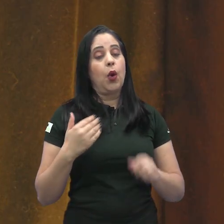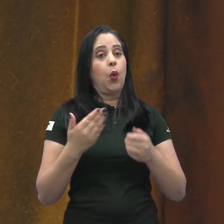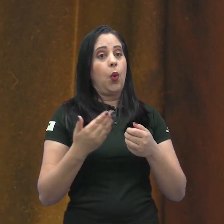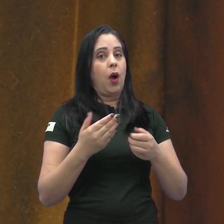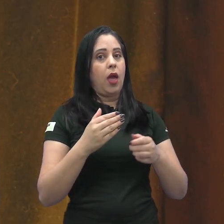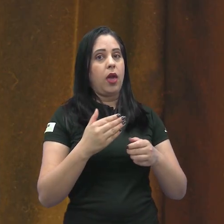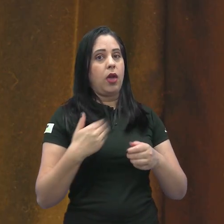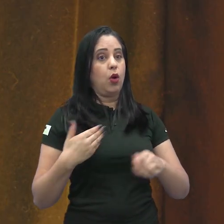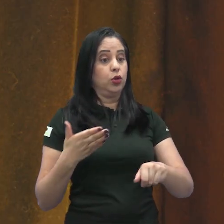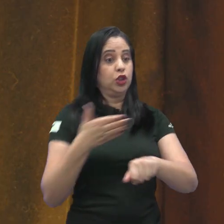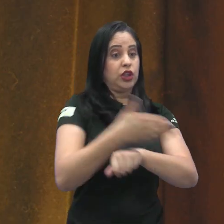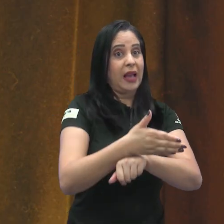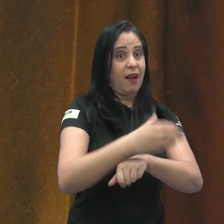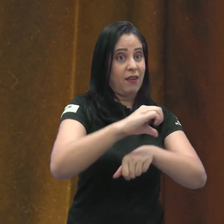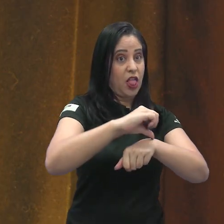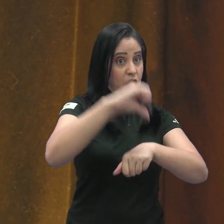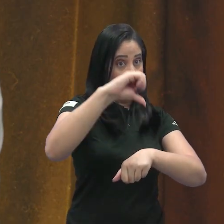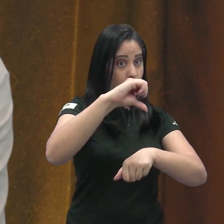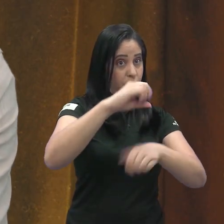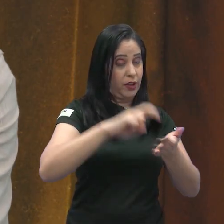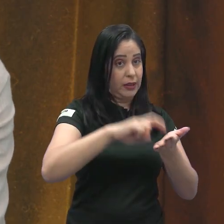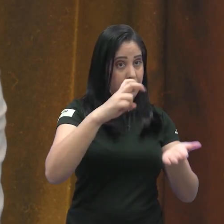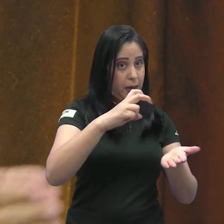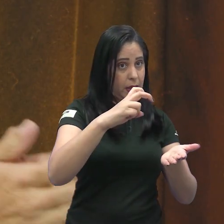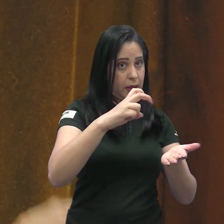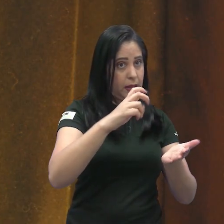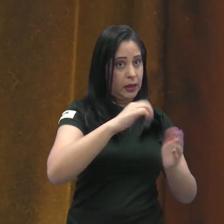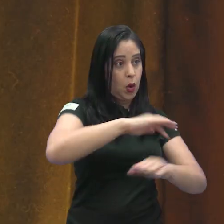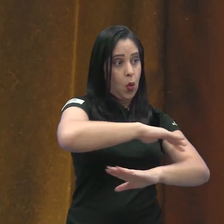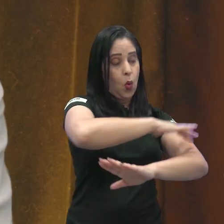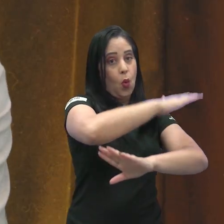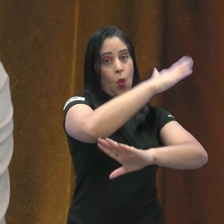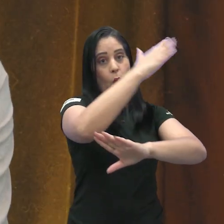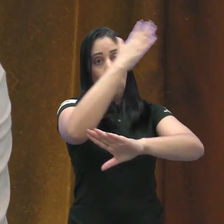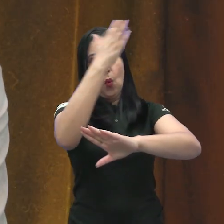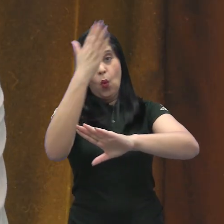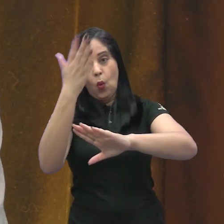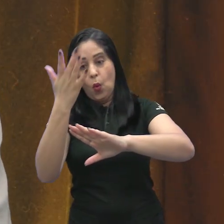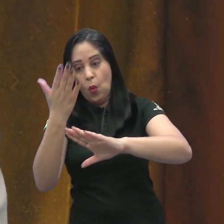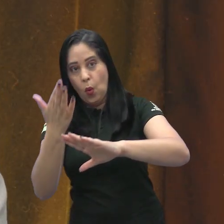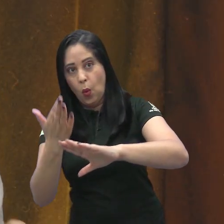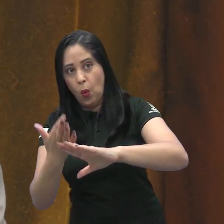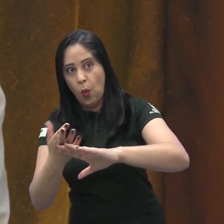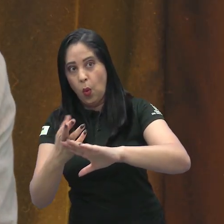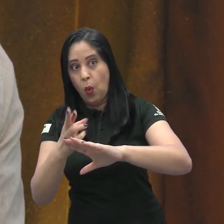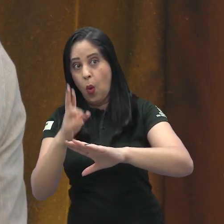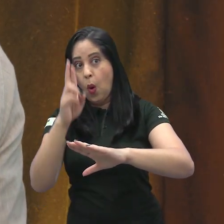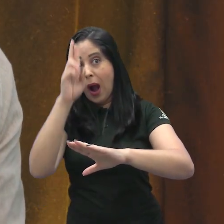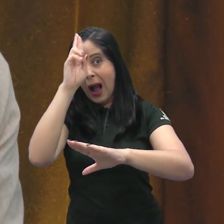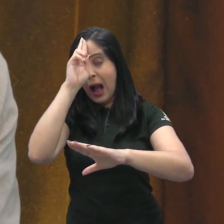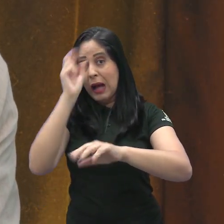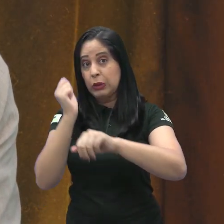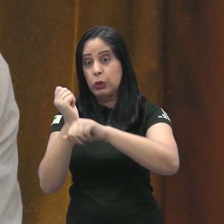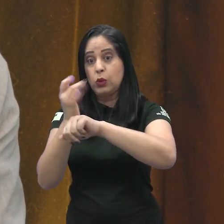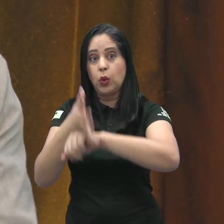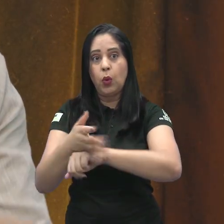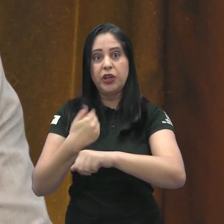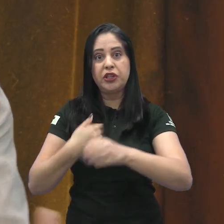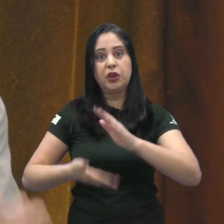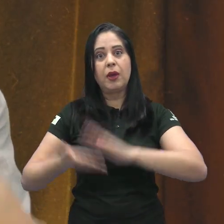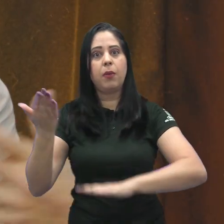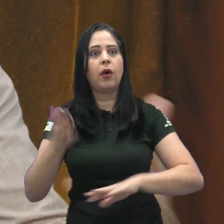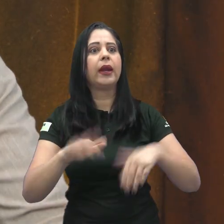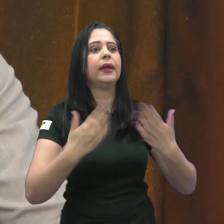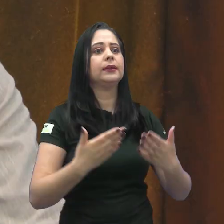9 horas da manhã. Eu ia embora todo dia meia-noite. Eu chegava das 9 e ia embora meia-noite. Com quantas pessoas eu conversava? Você imagina, eu ficava ali no